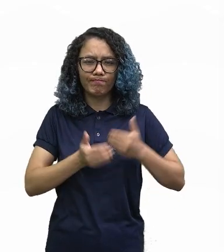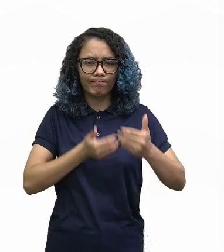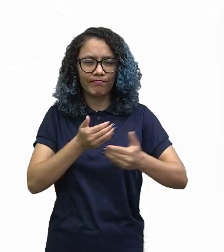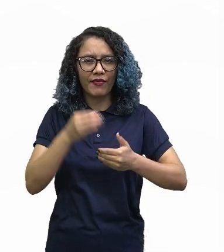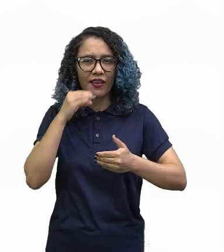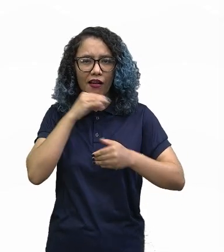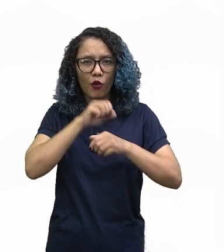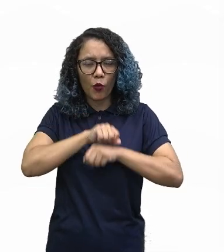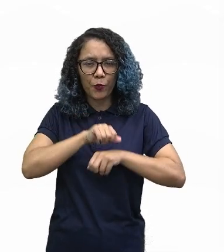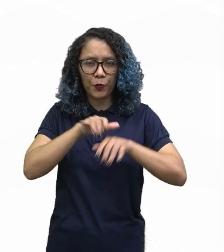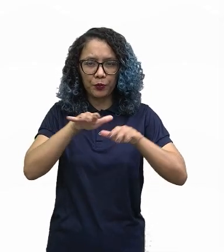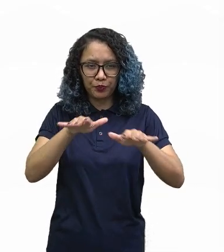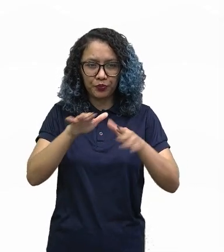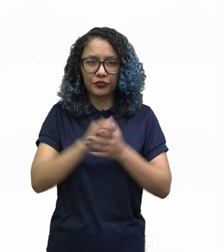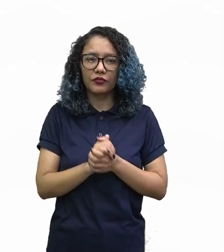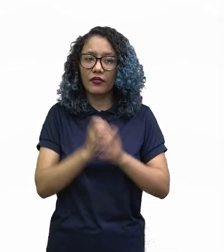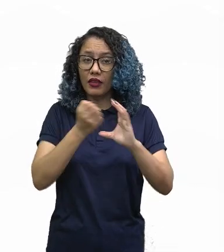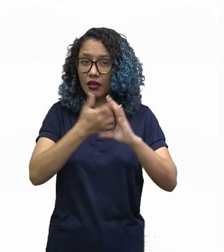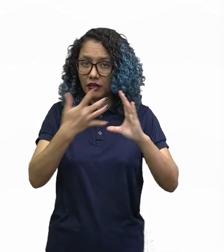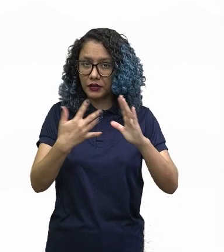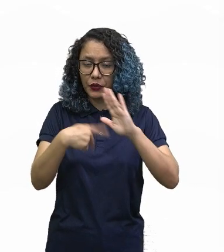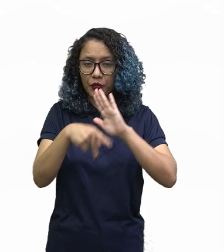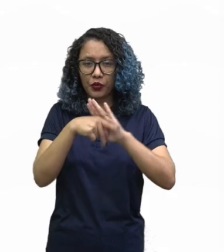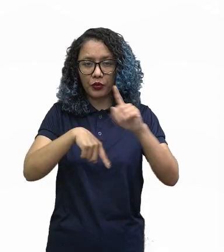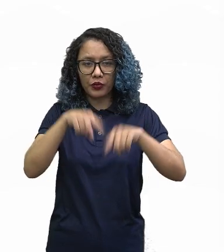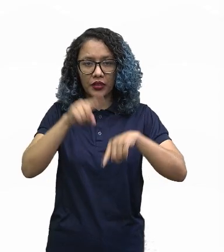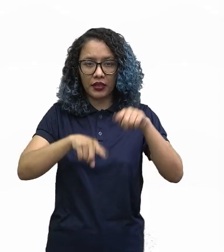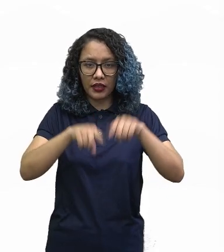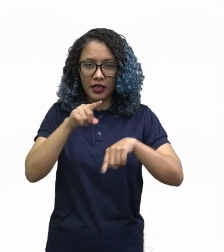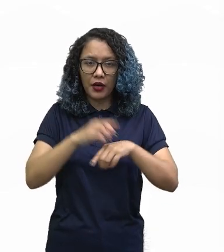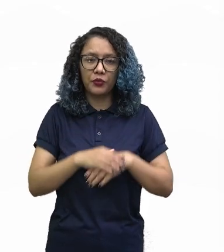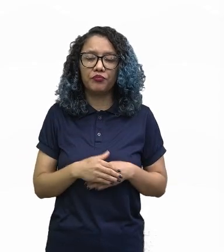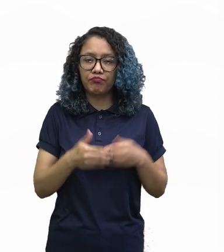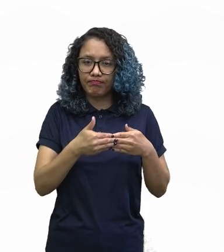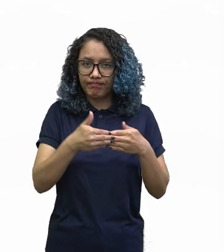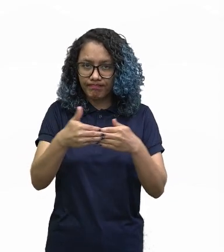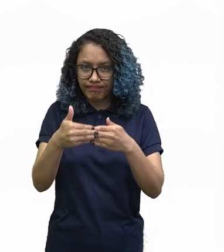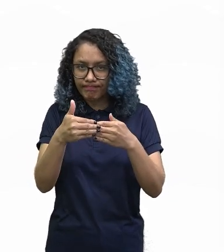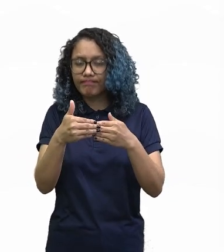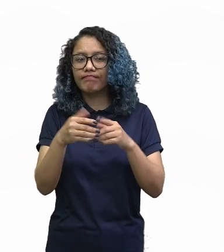de propagação do calor, propriedade dos materiais,